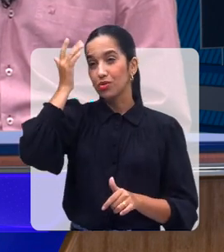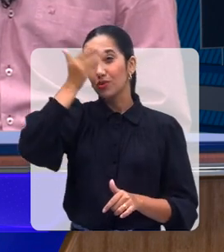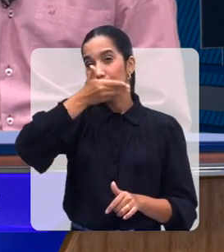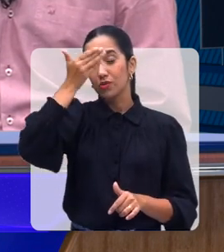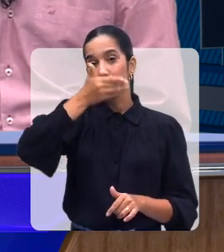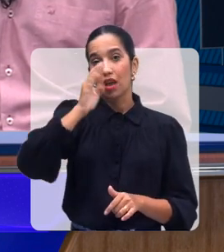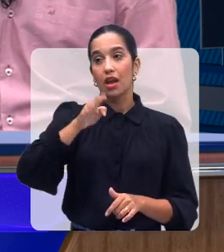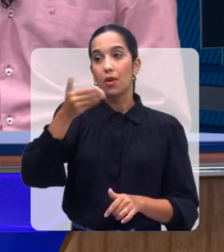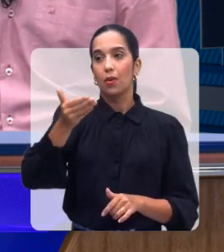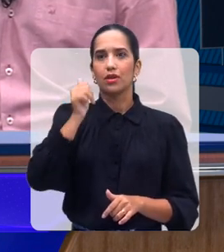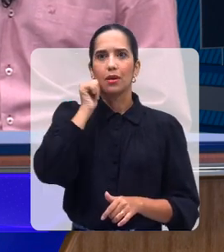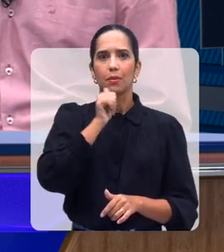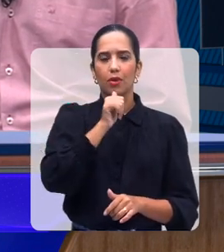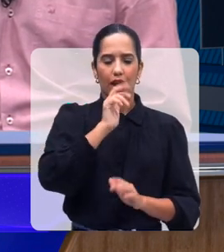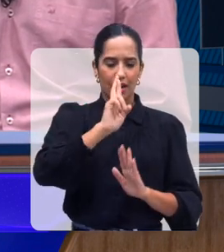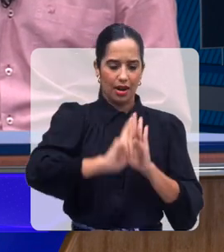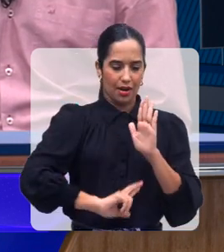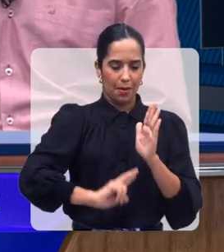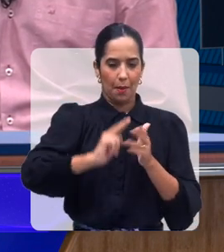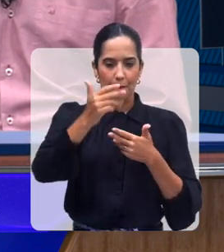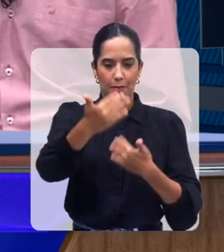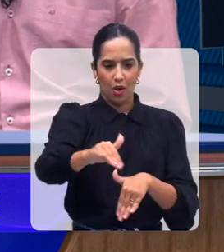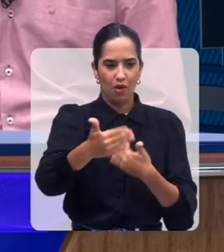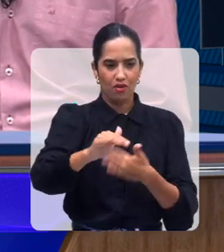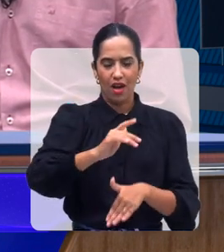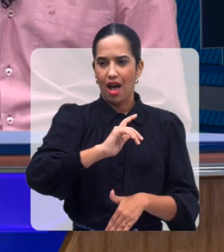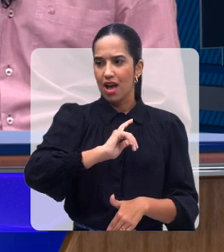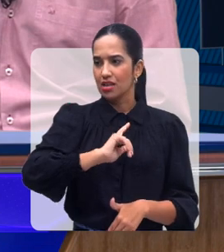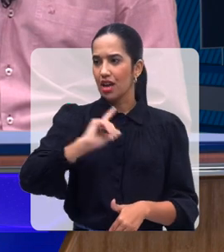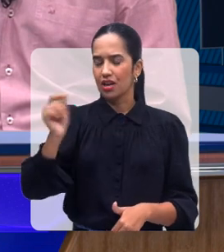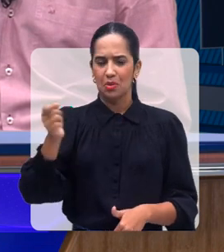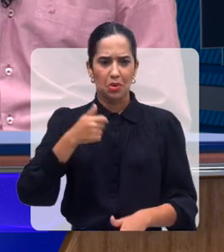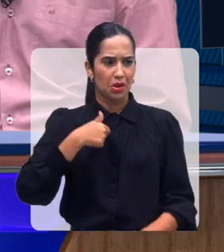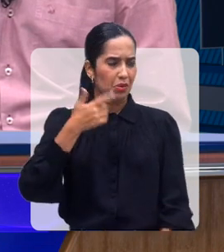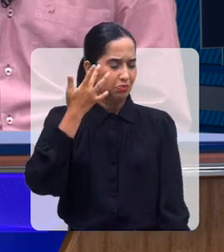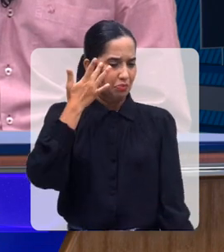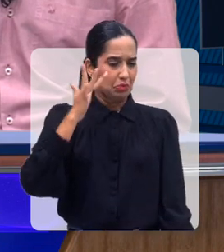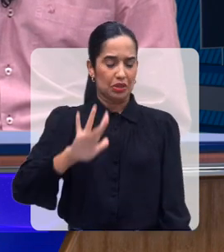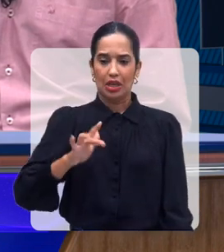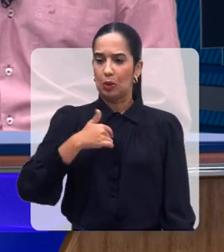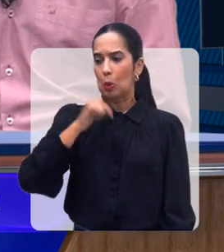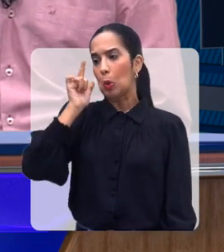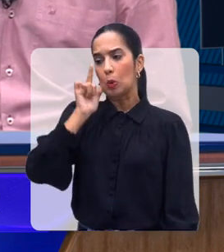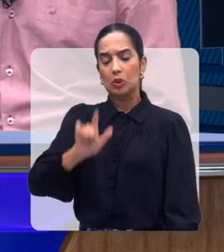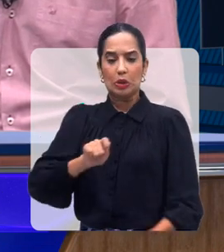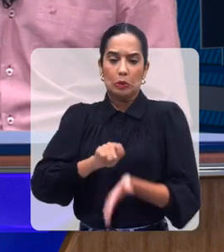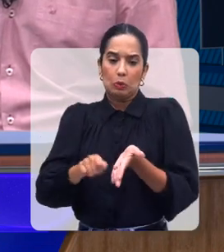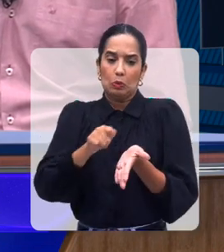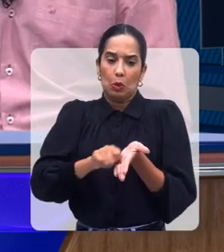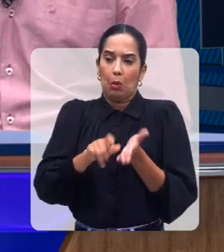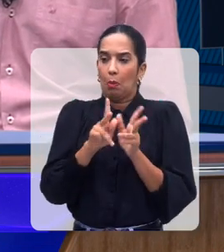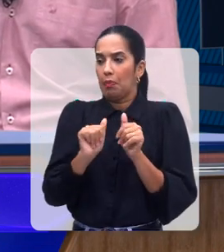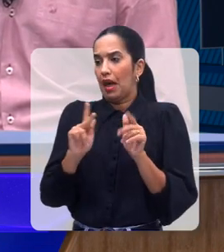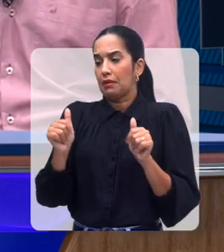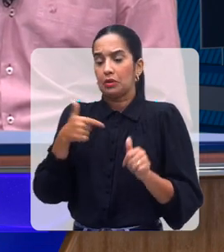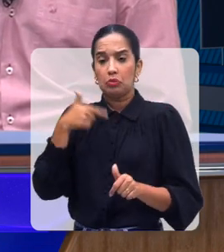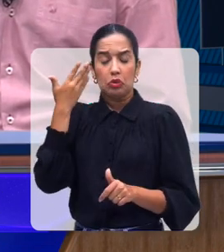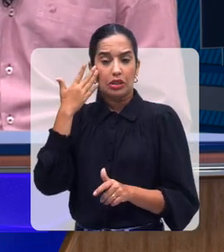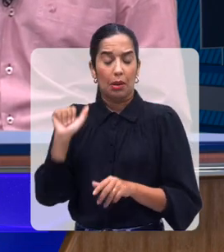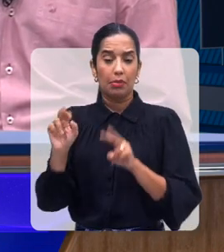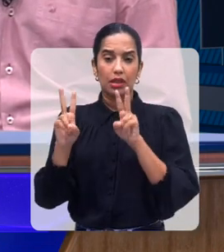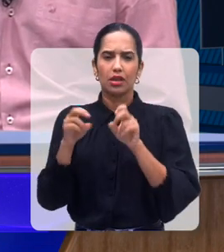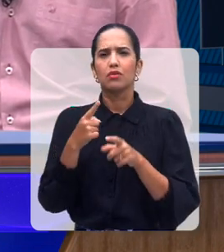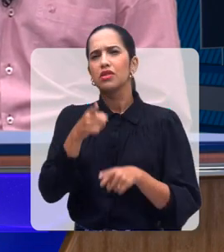mesmo saíram da prova do Enem, da redação, dizendo, eu não sei nem para onde, zerei a redação, porque eu não sei nem por onde